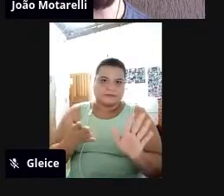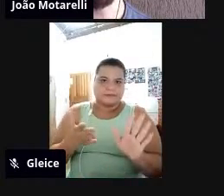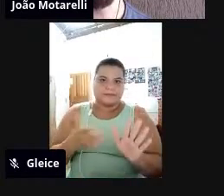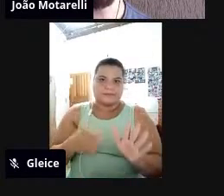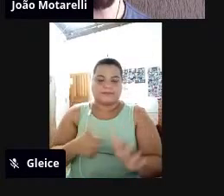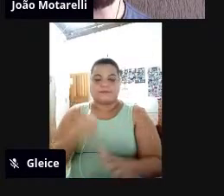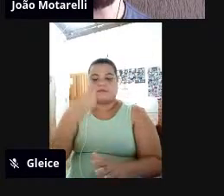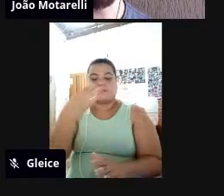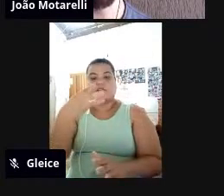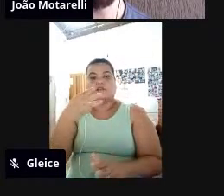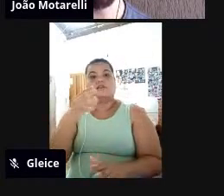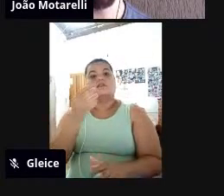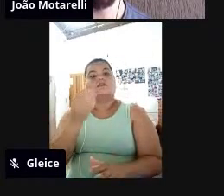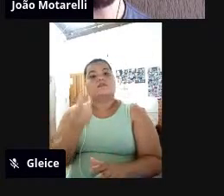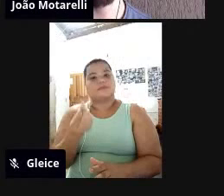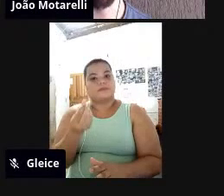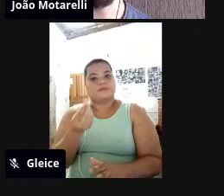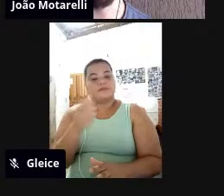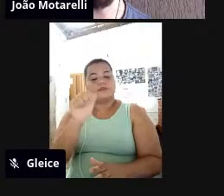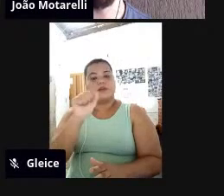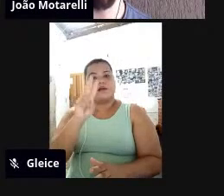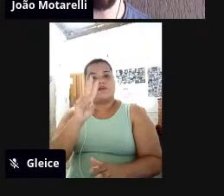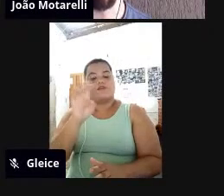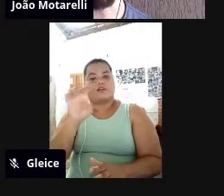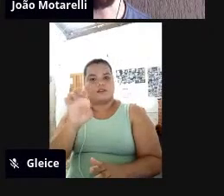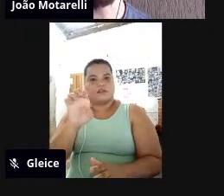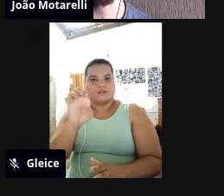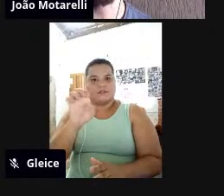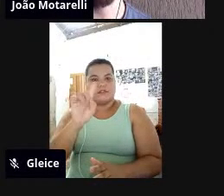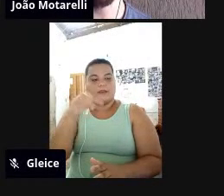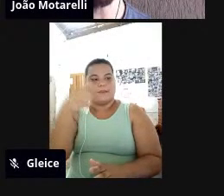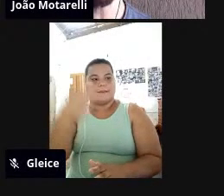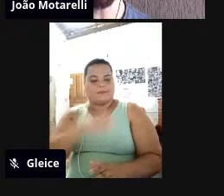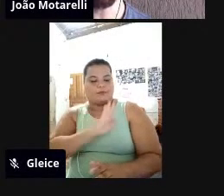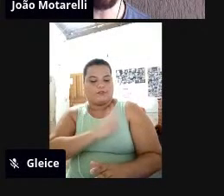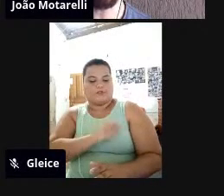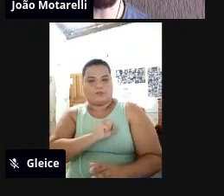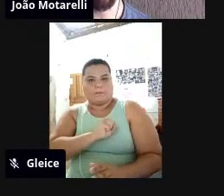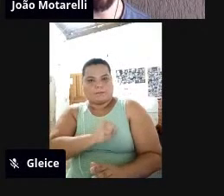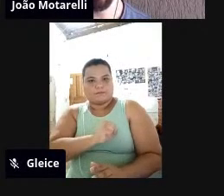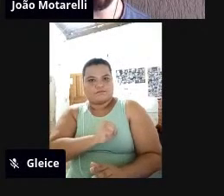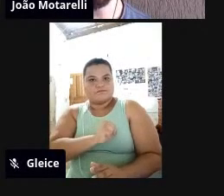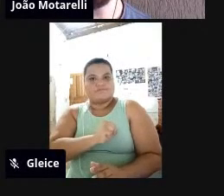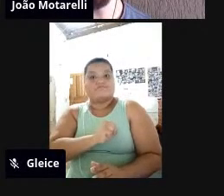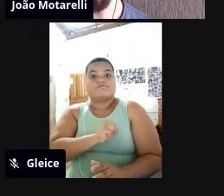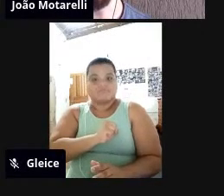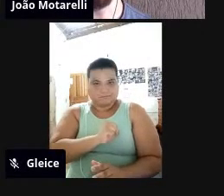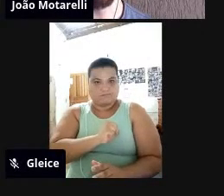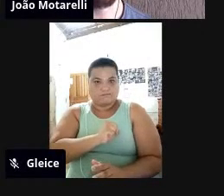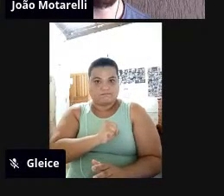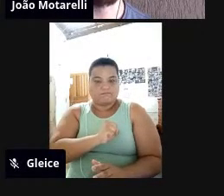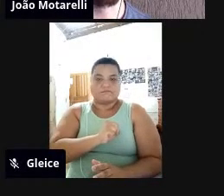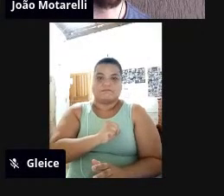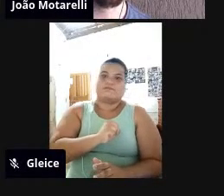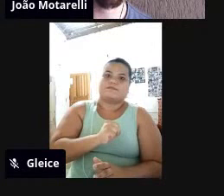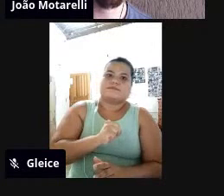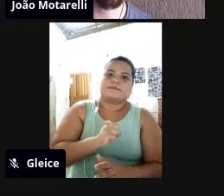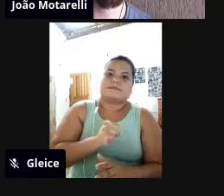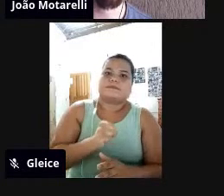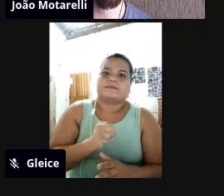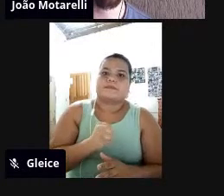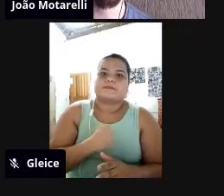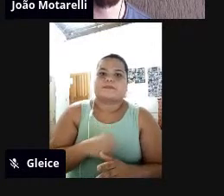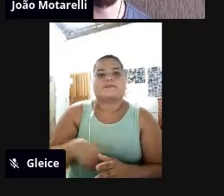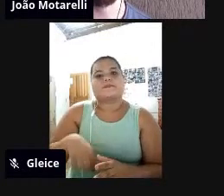e 117% a infarto agudo do miocárdio. Então, aqui o Borges, né, que é a referência